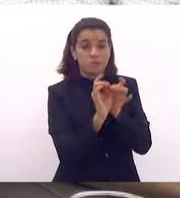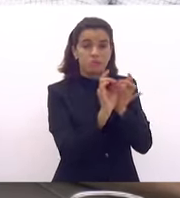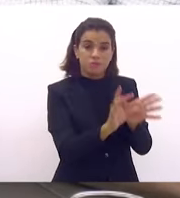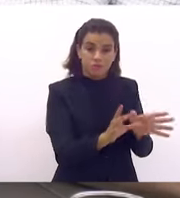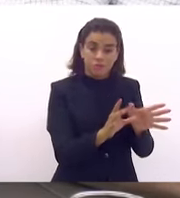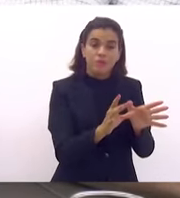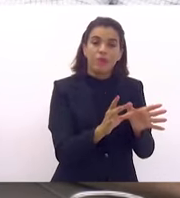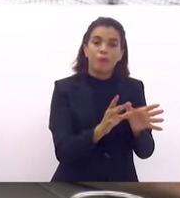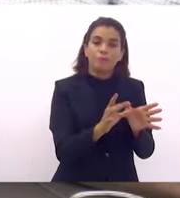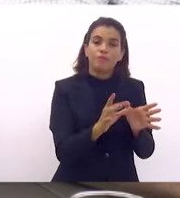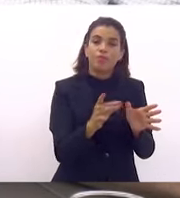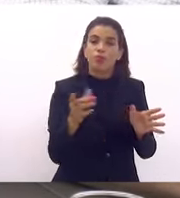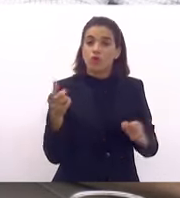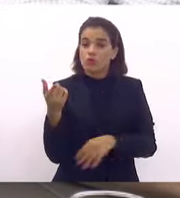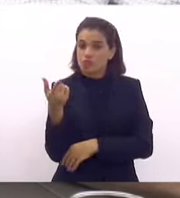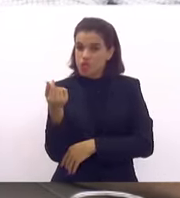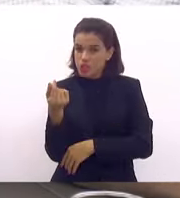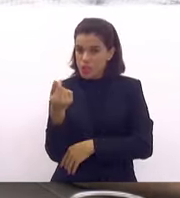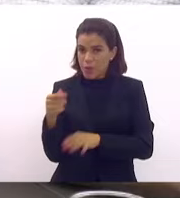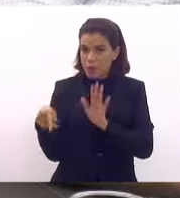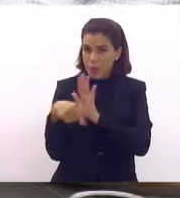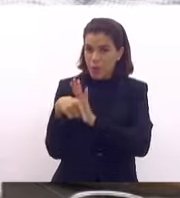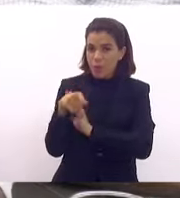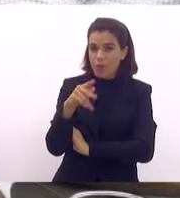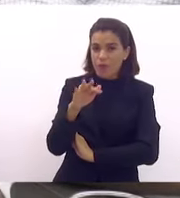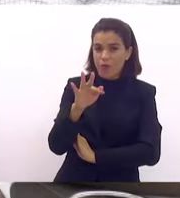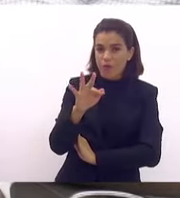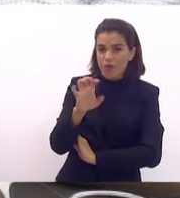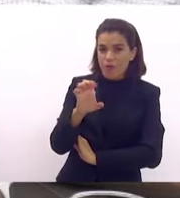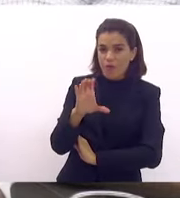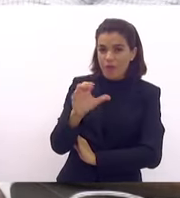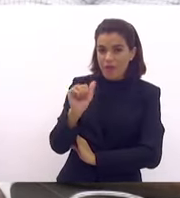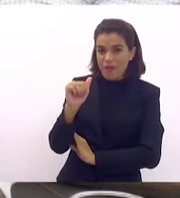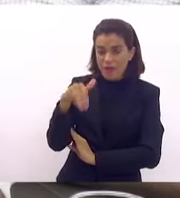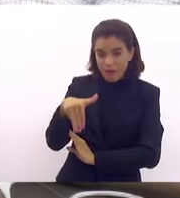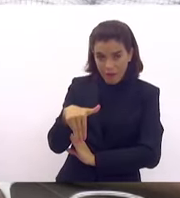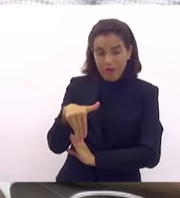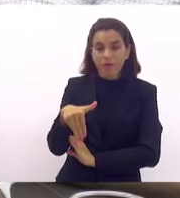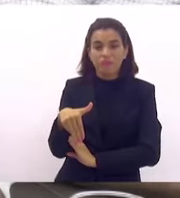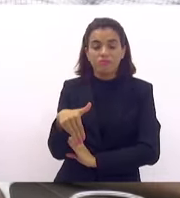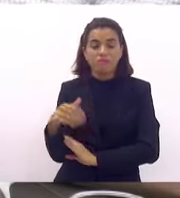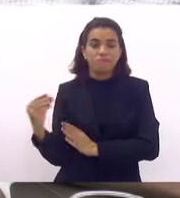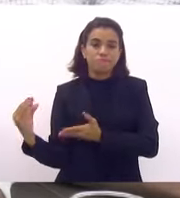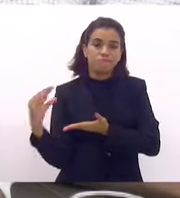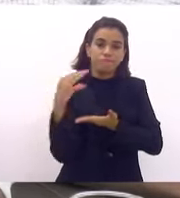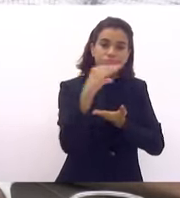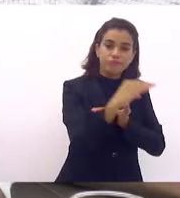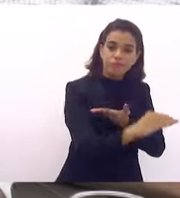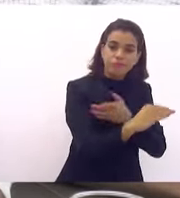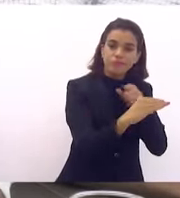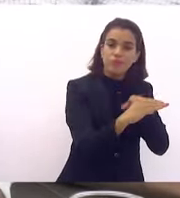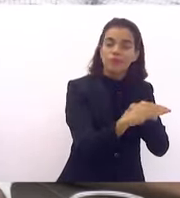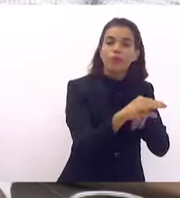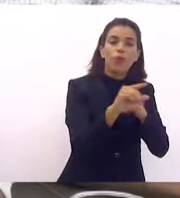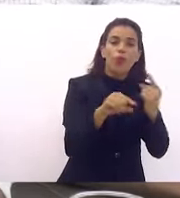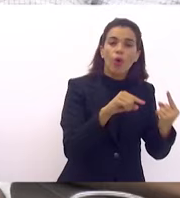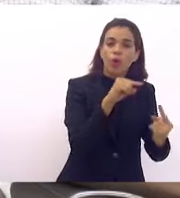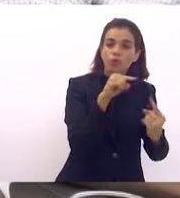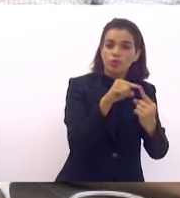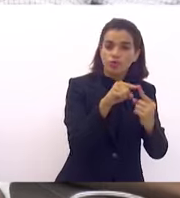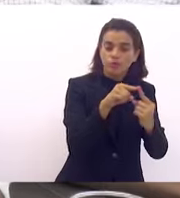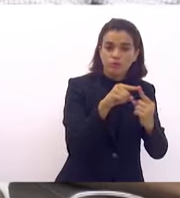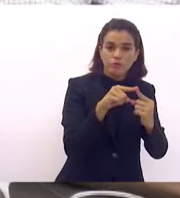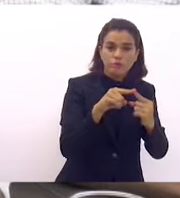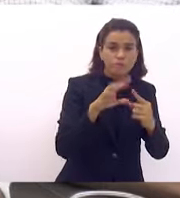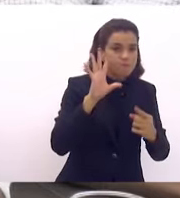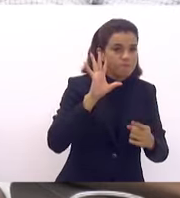gente colocar recursos do FECAM para antecipar os prazos da questão da universalização da água e do